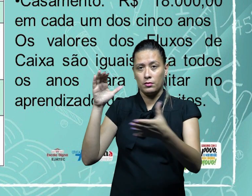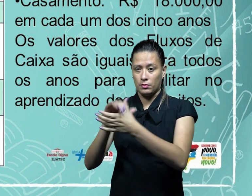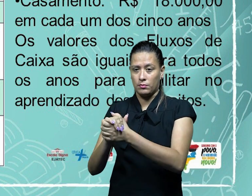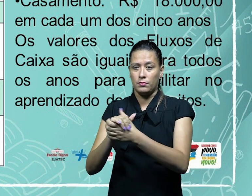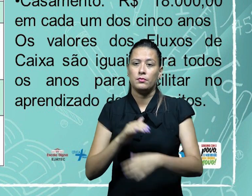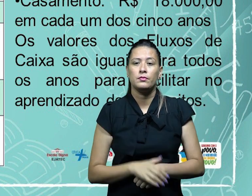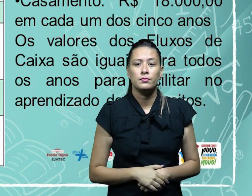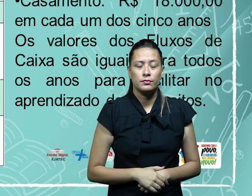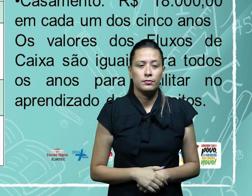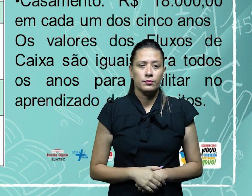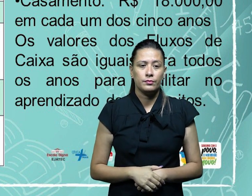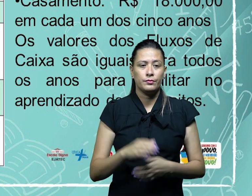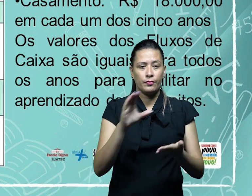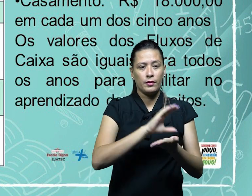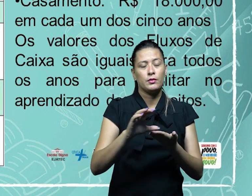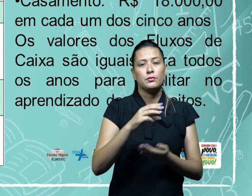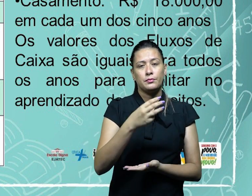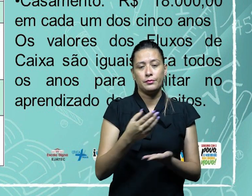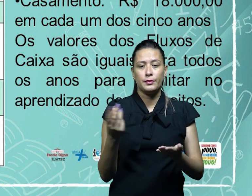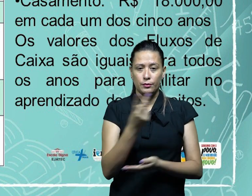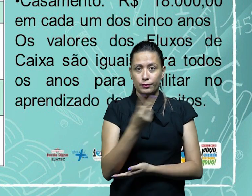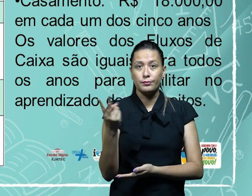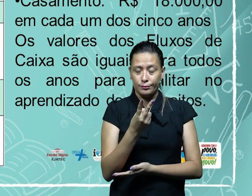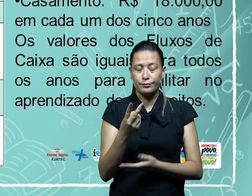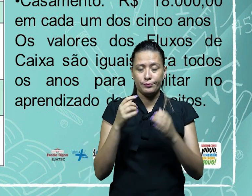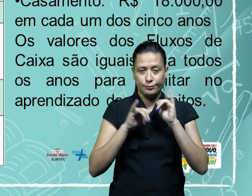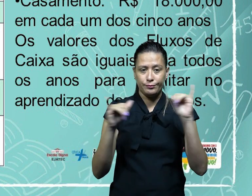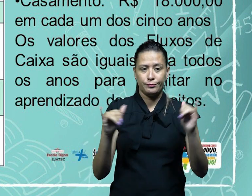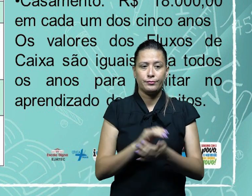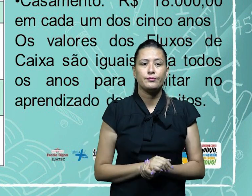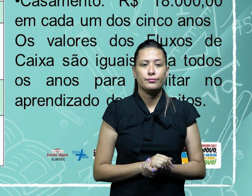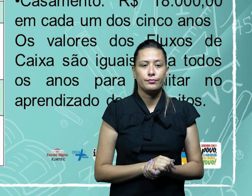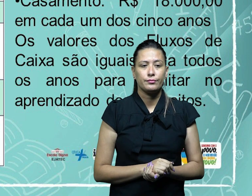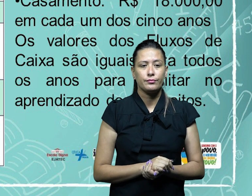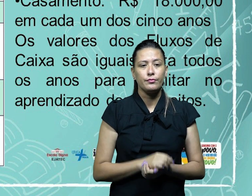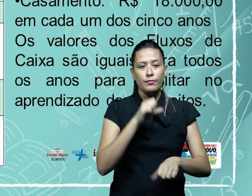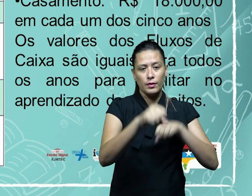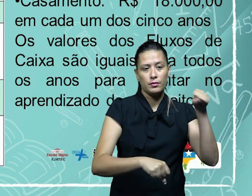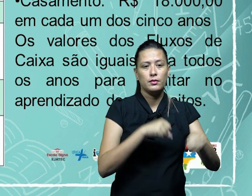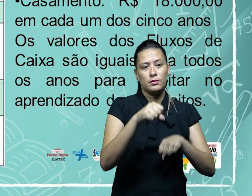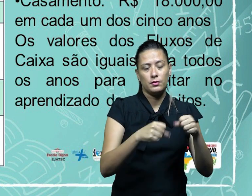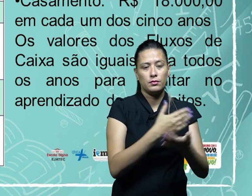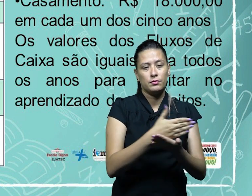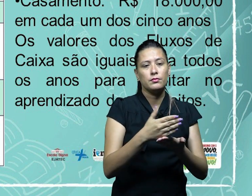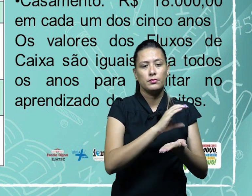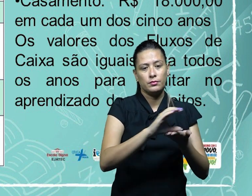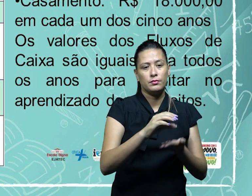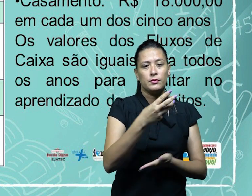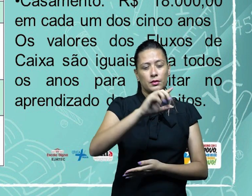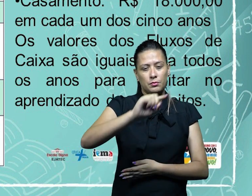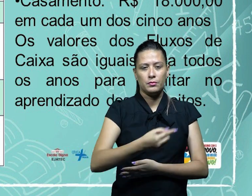quanto? Ela vai ter gasto de 2 mil reais com a bicicleta, mais R$1.000 de equipamentos de segurança, capacete, cotoveleira, joelheira, um